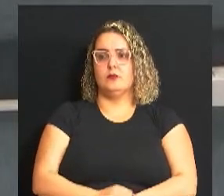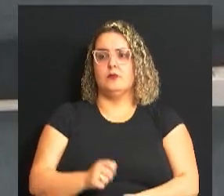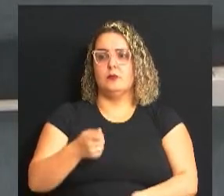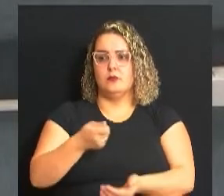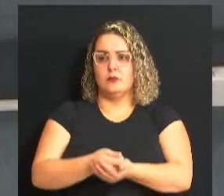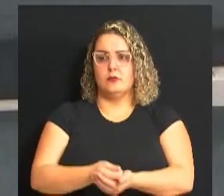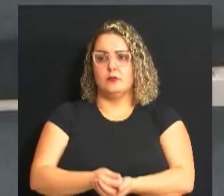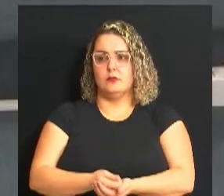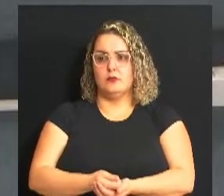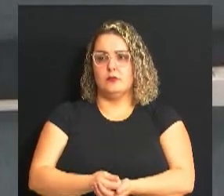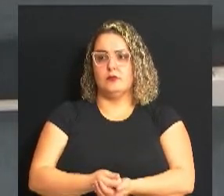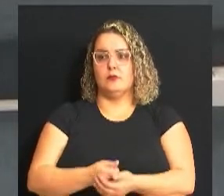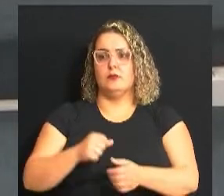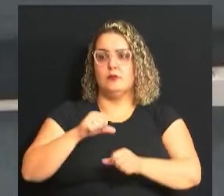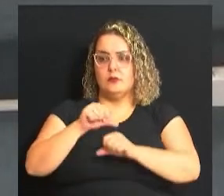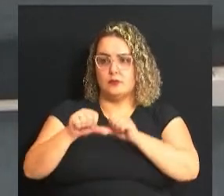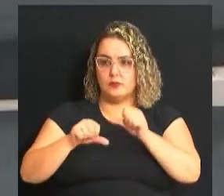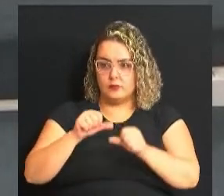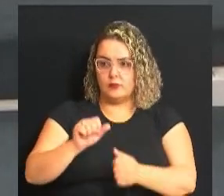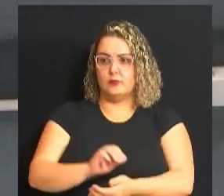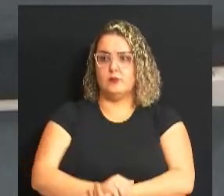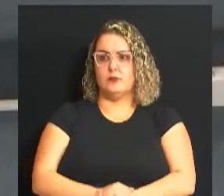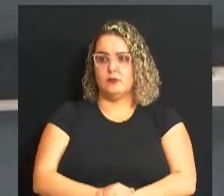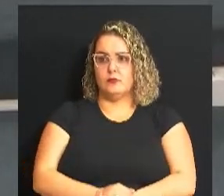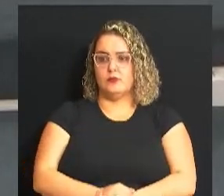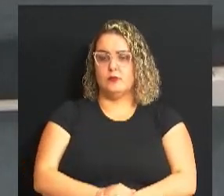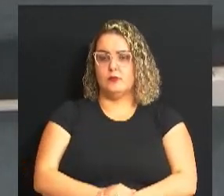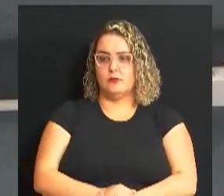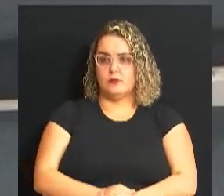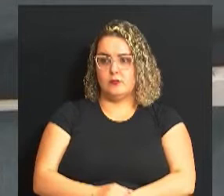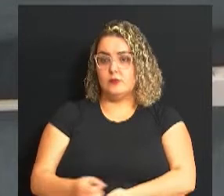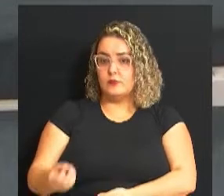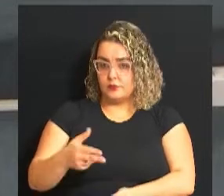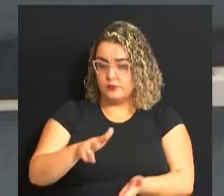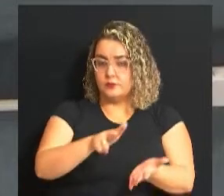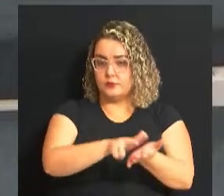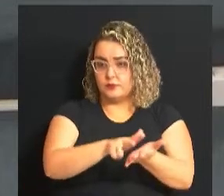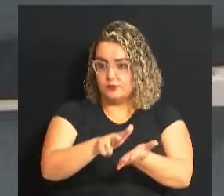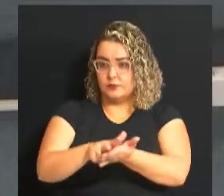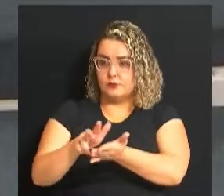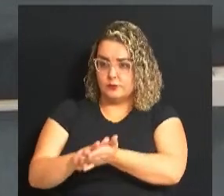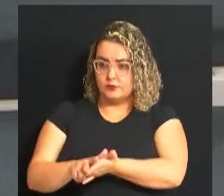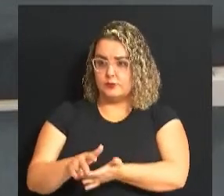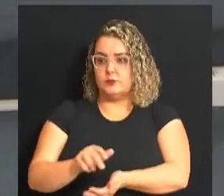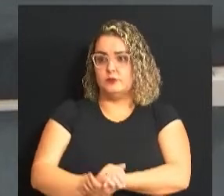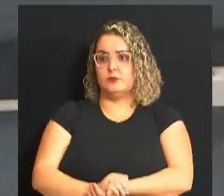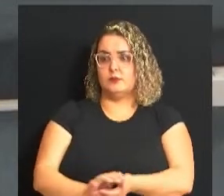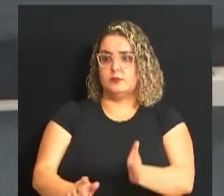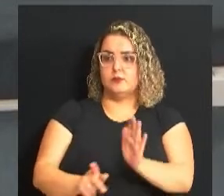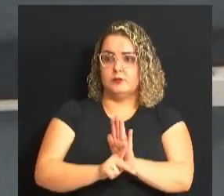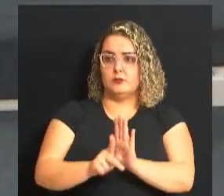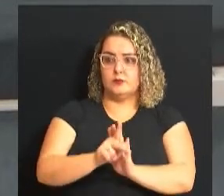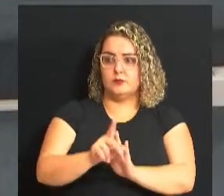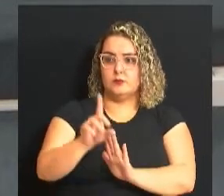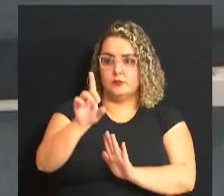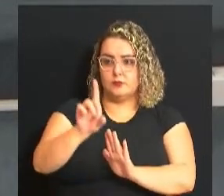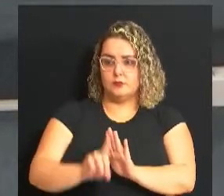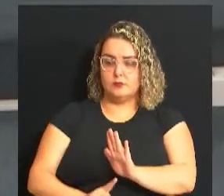que vai ser revertido para novas regularizações. O plano diretor, ele